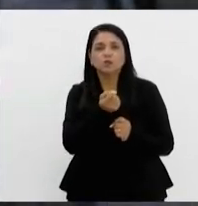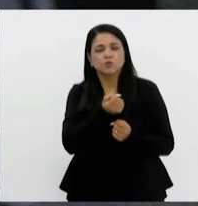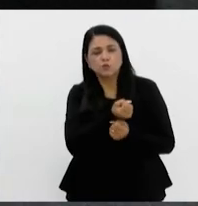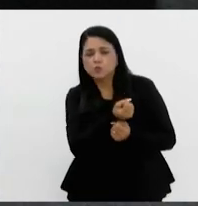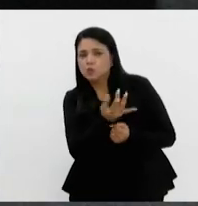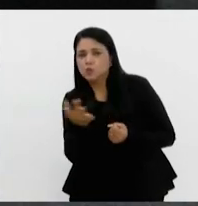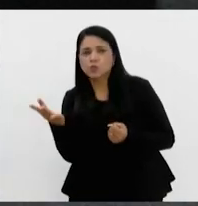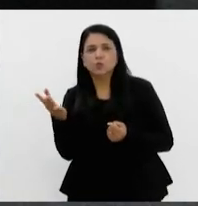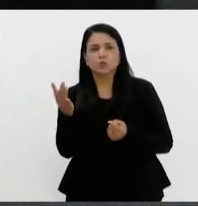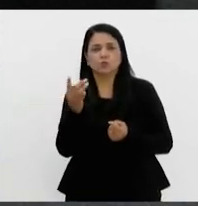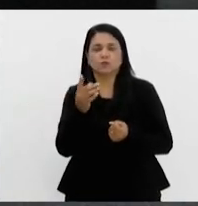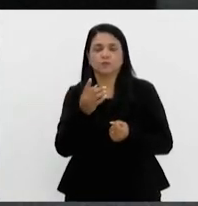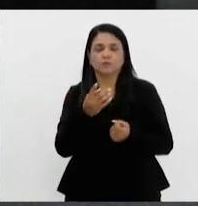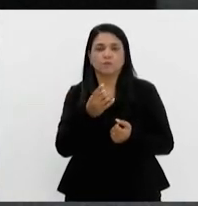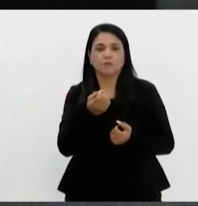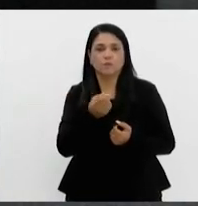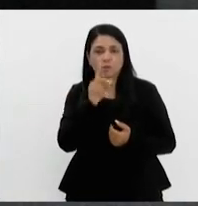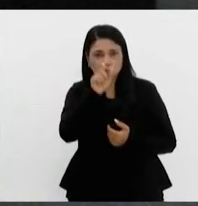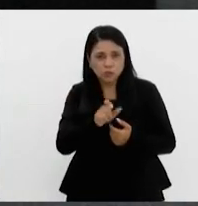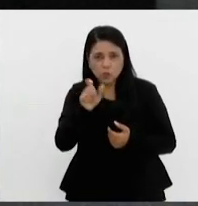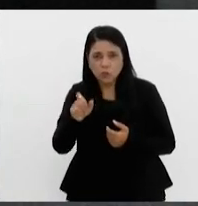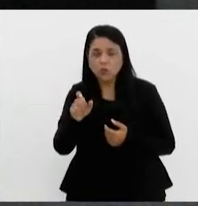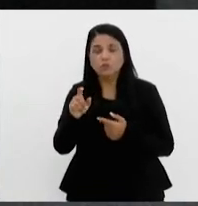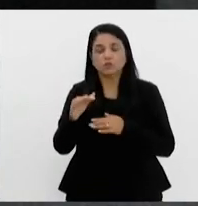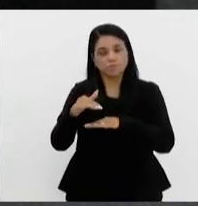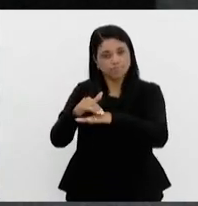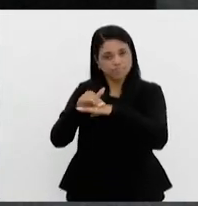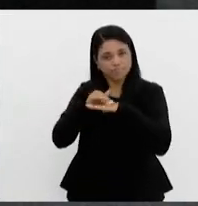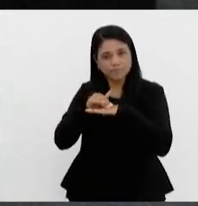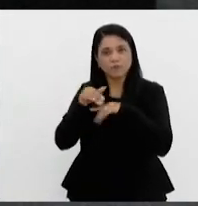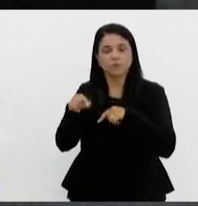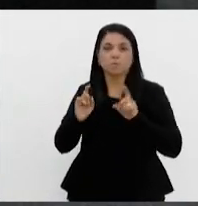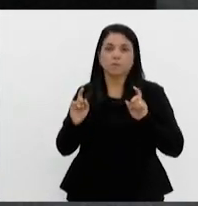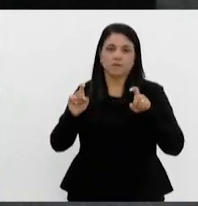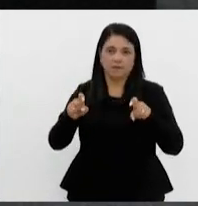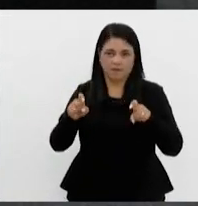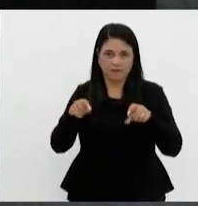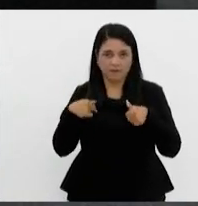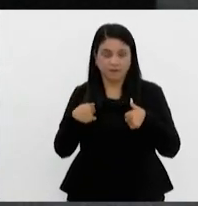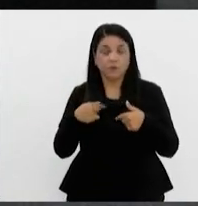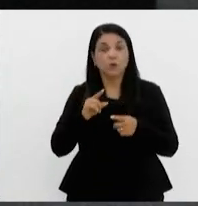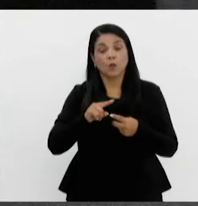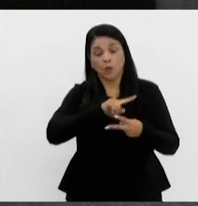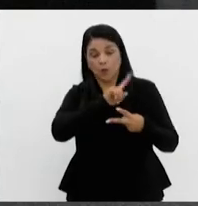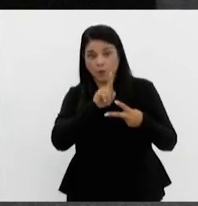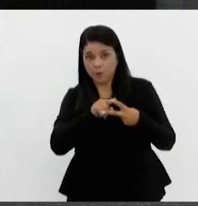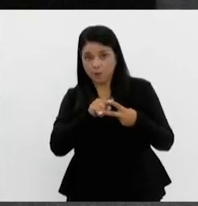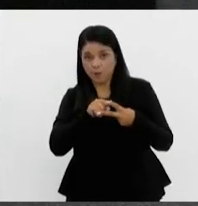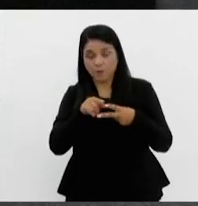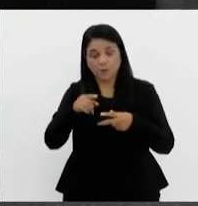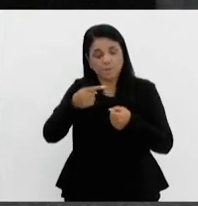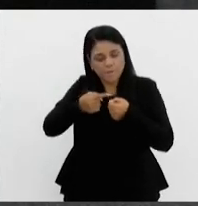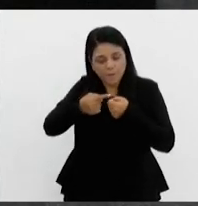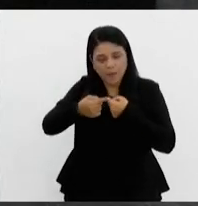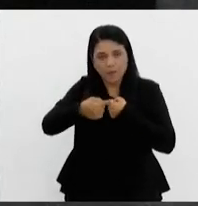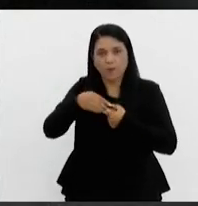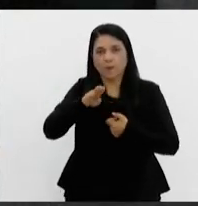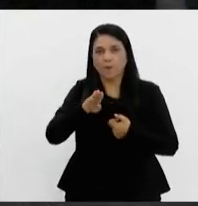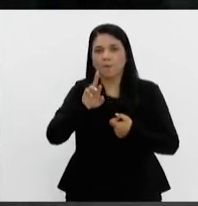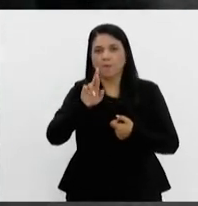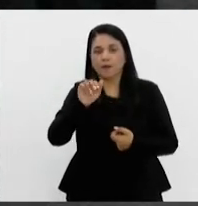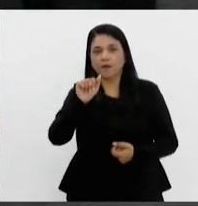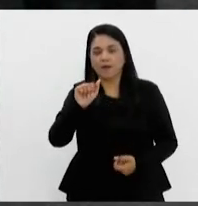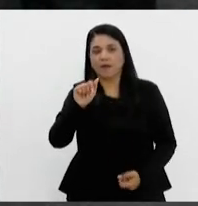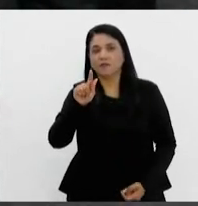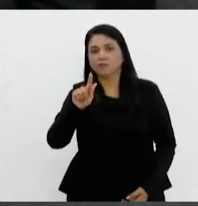que procuraram o nosso mandato. O primeiro é o que está acontecendo no bairro de Brás de Pina. O